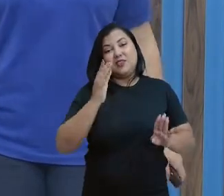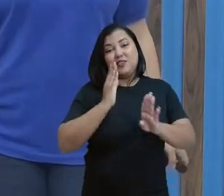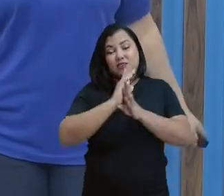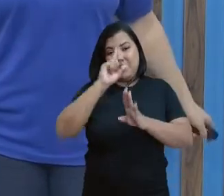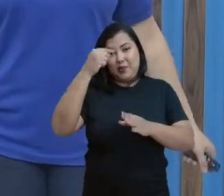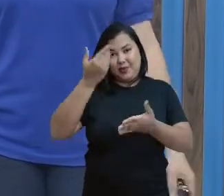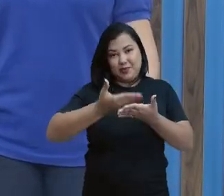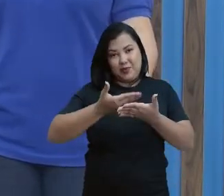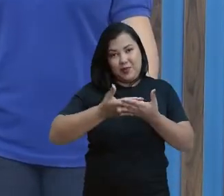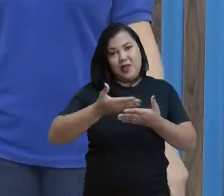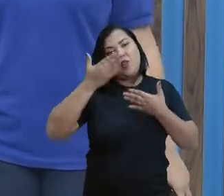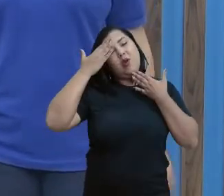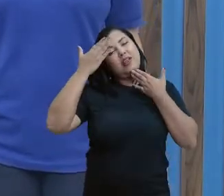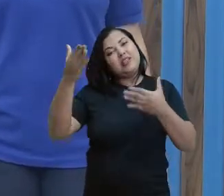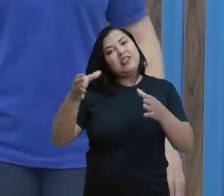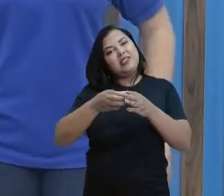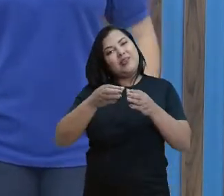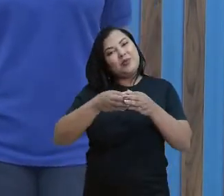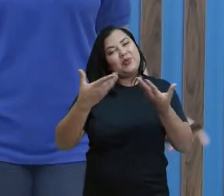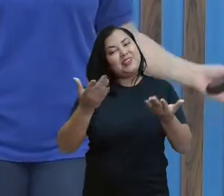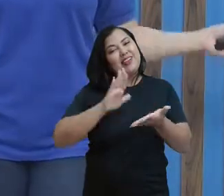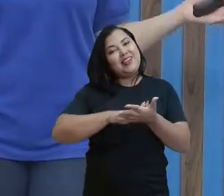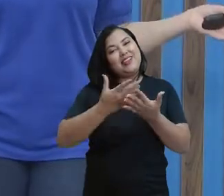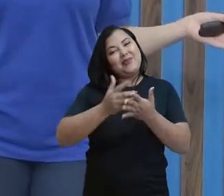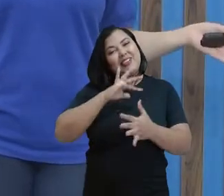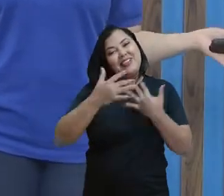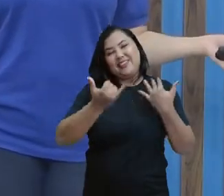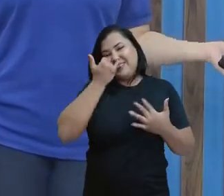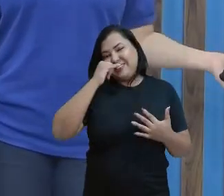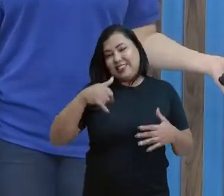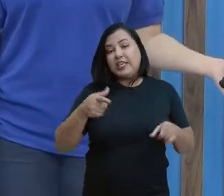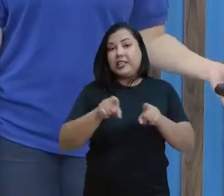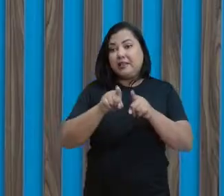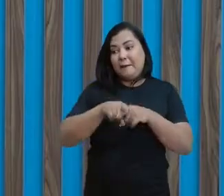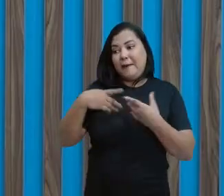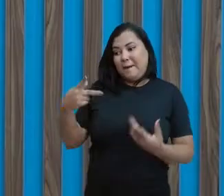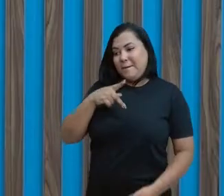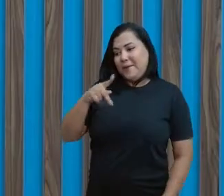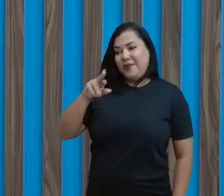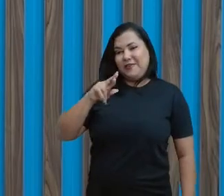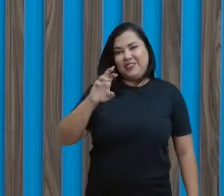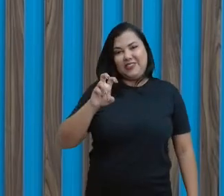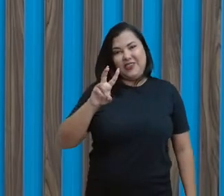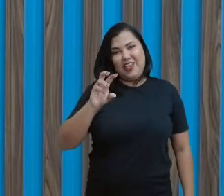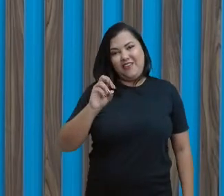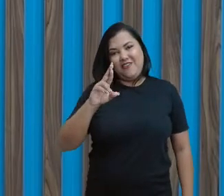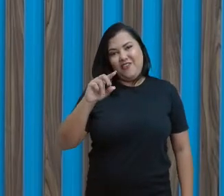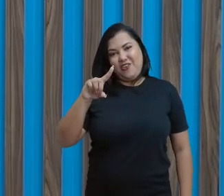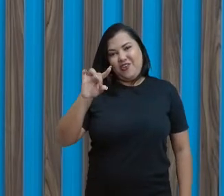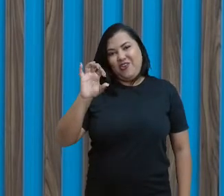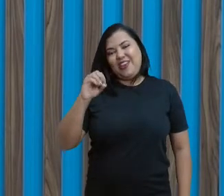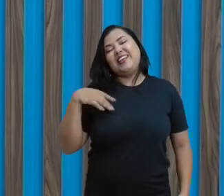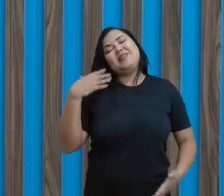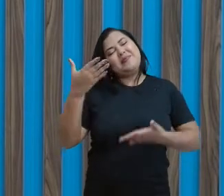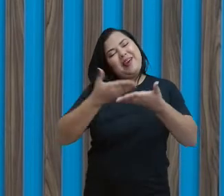próxima aula. Agradeço a produção, a Jéssica e a Revoreto, que estava aqui comigo, tornando essa aula cada vez mais